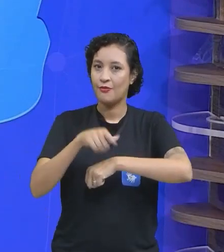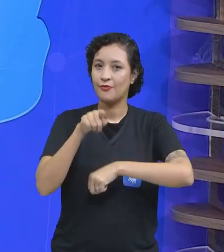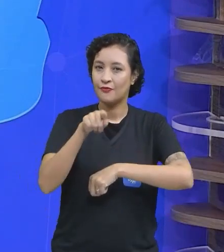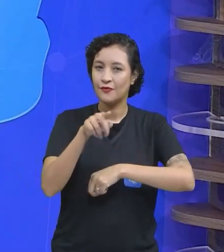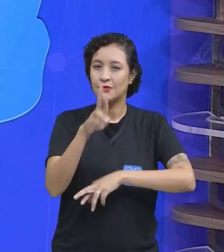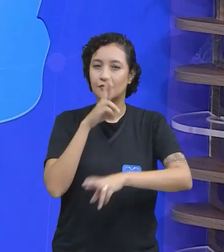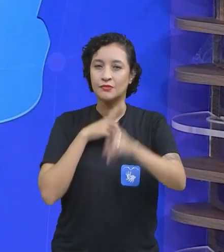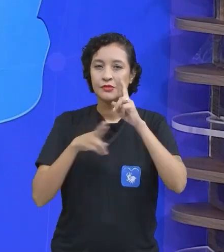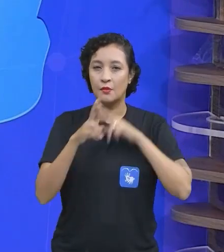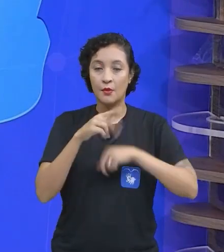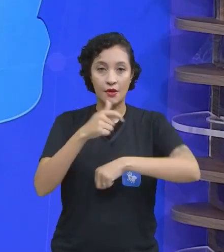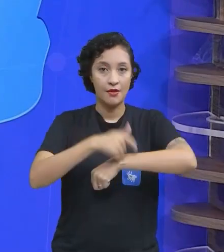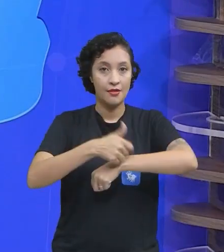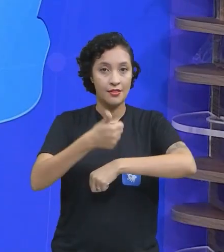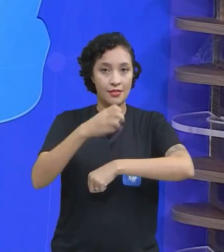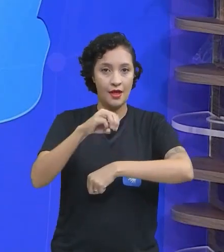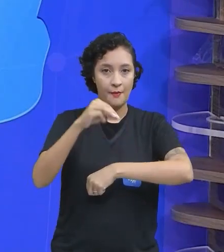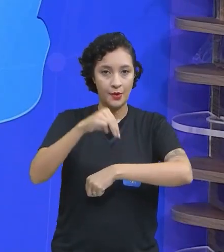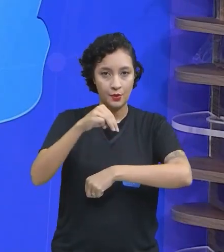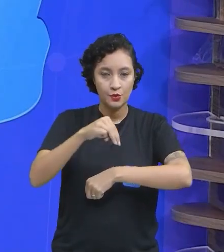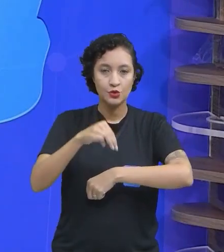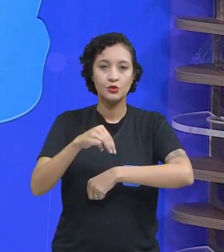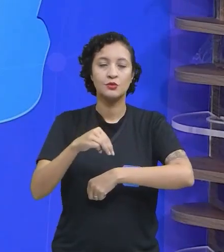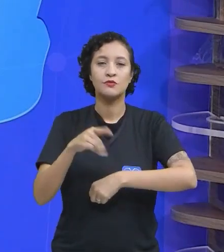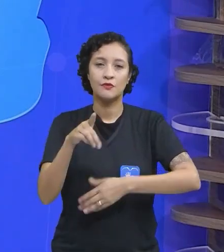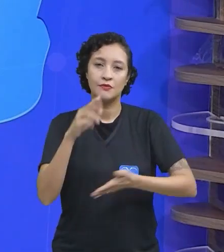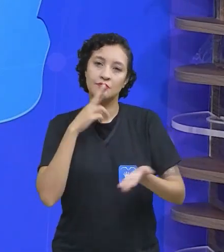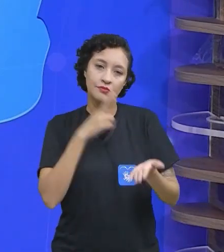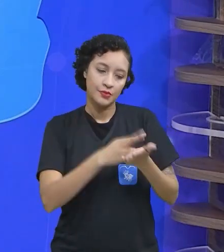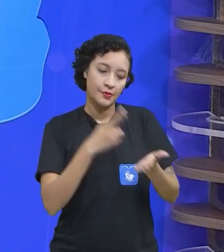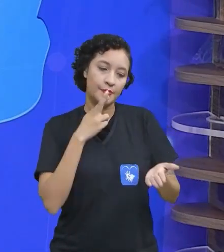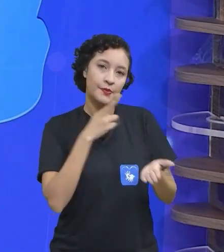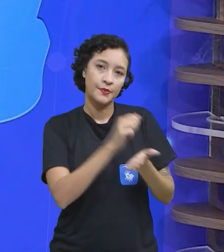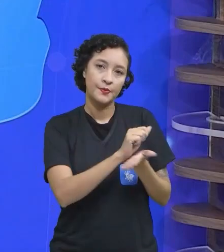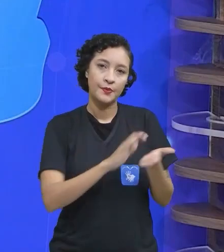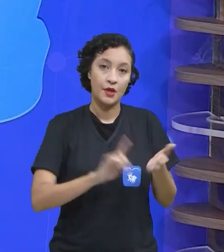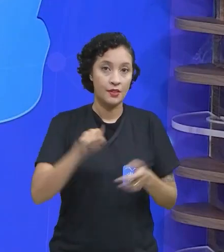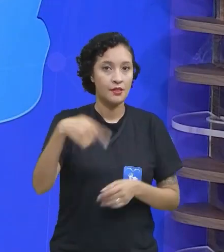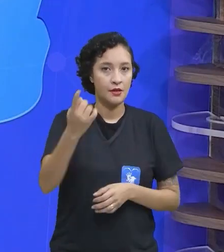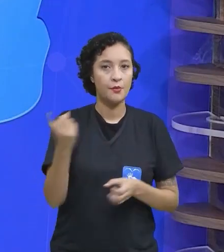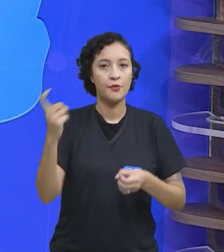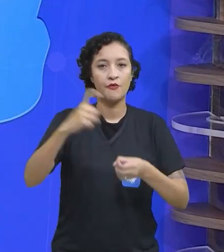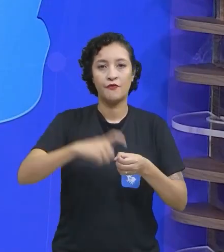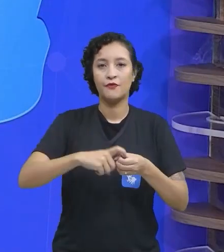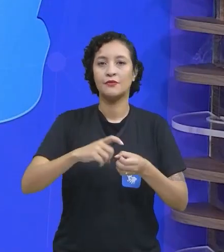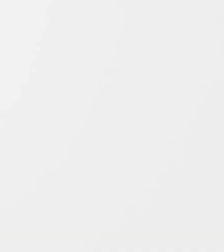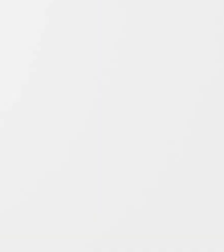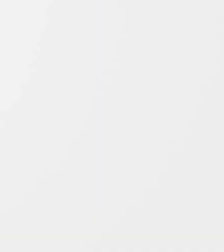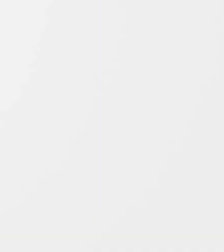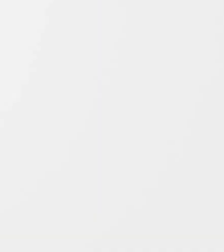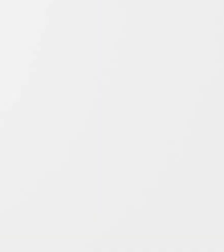10 minutinhos para você, agilize aí que nós já voltamos para resolver o exercitando, ok?